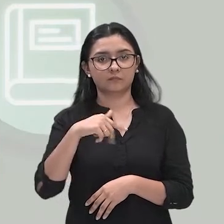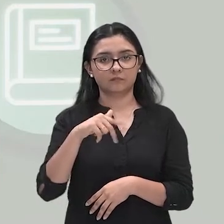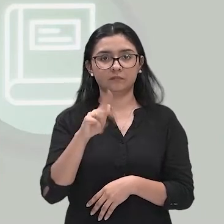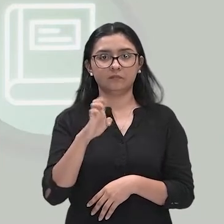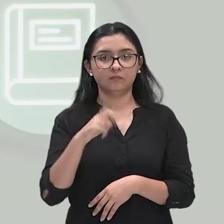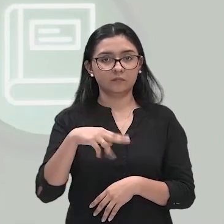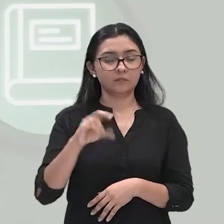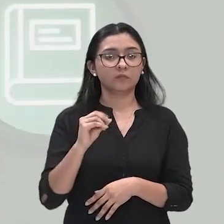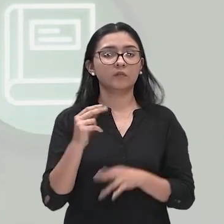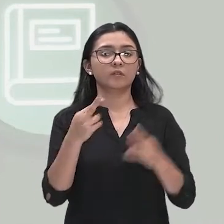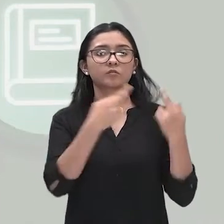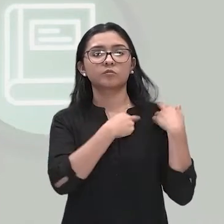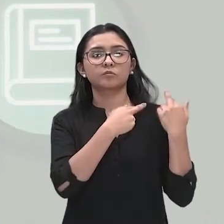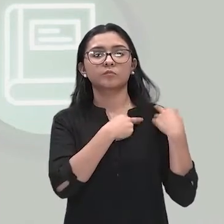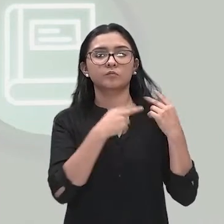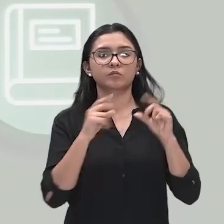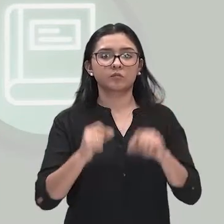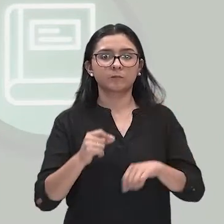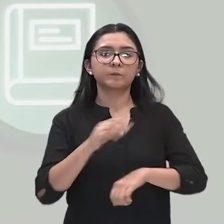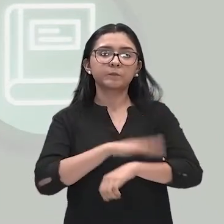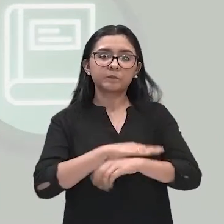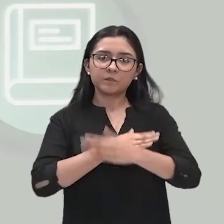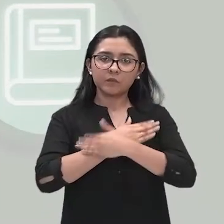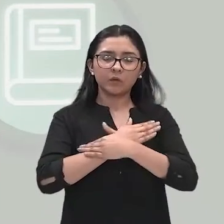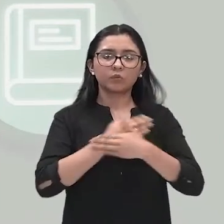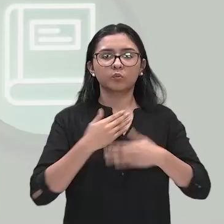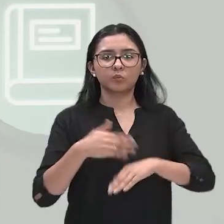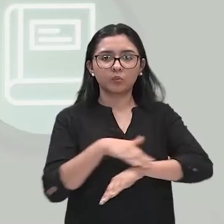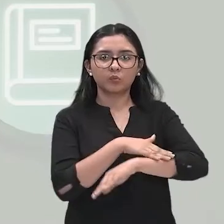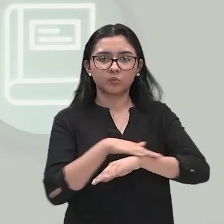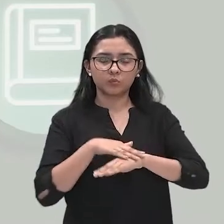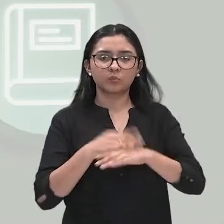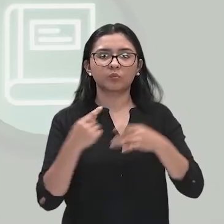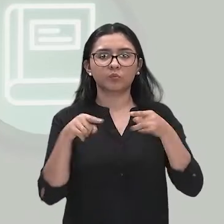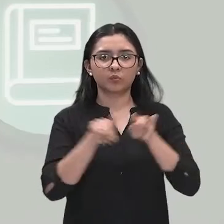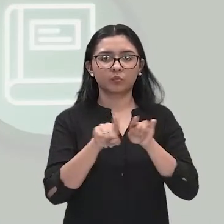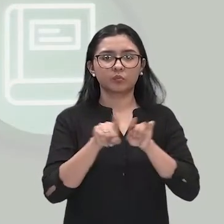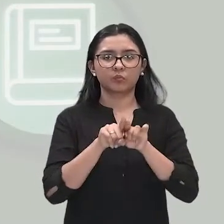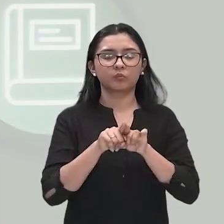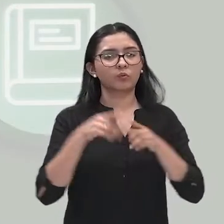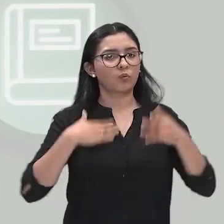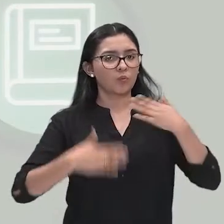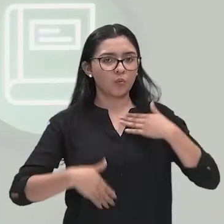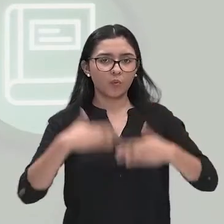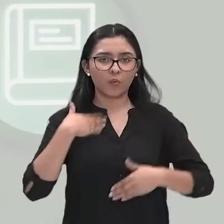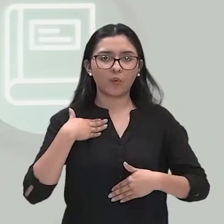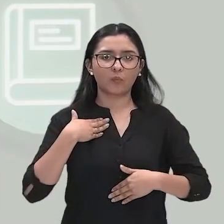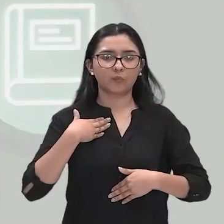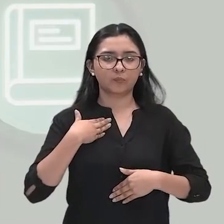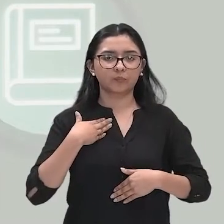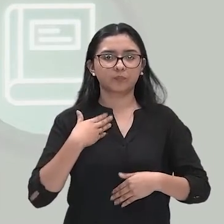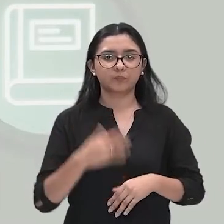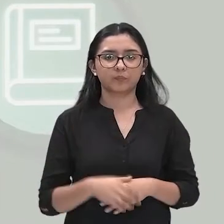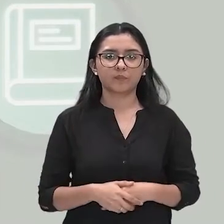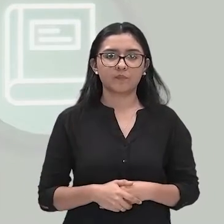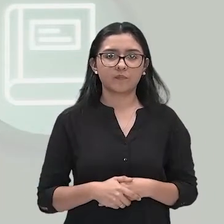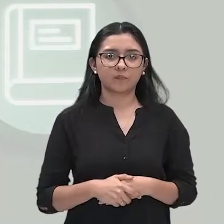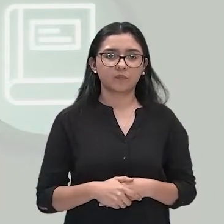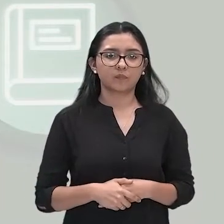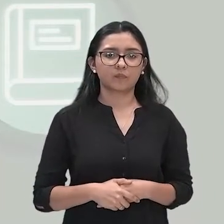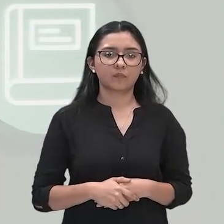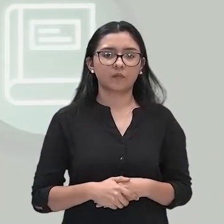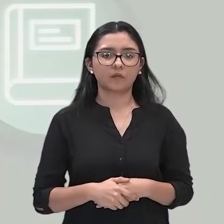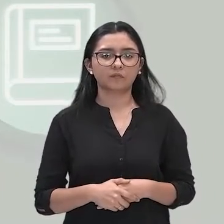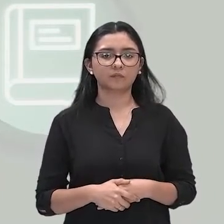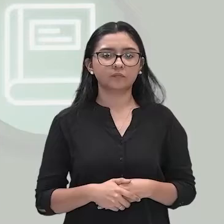exemplo, responsável pela firmeza, né, do nosso corpo de uma maneira geral, né? Então, toda a